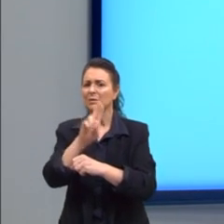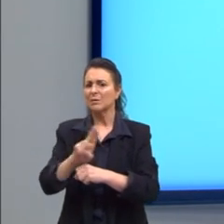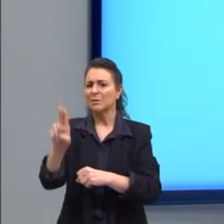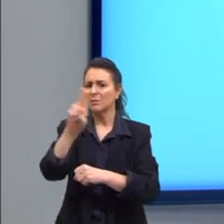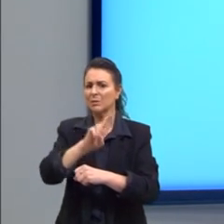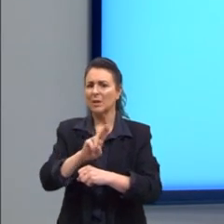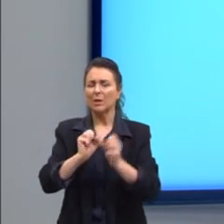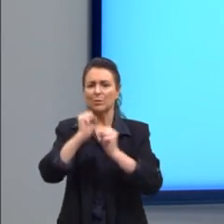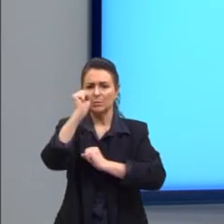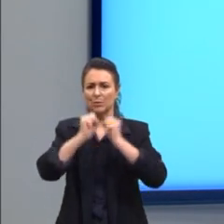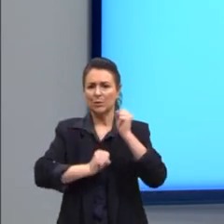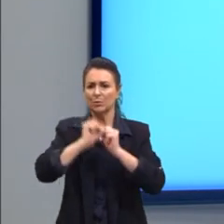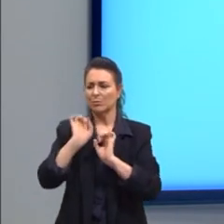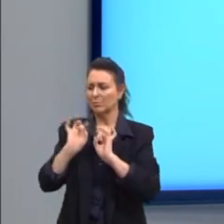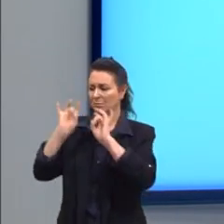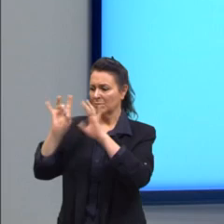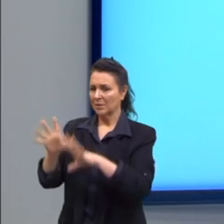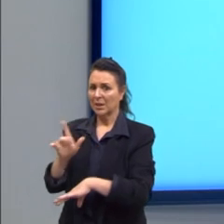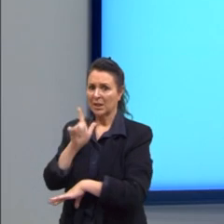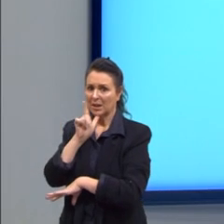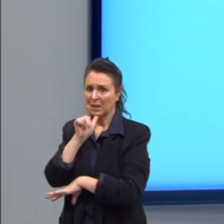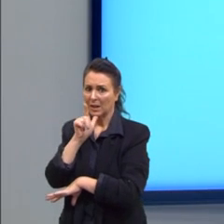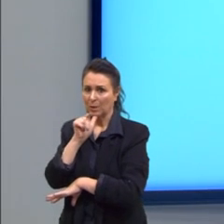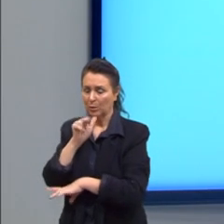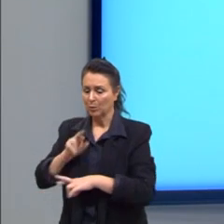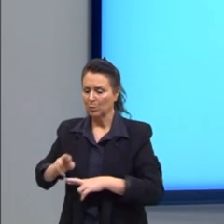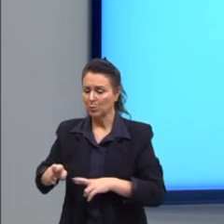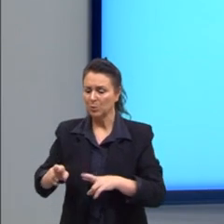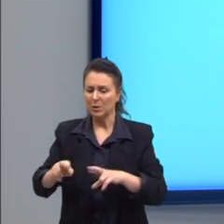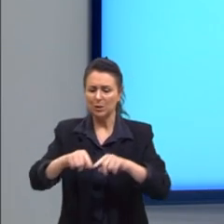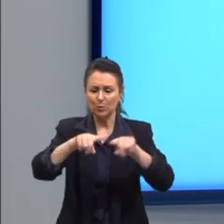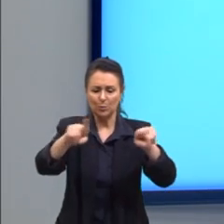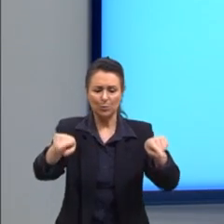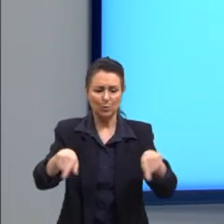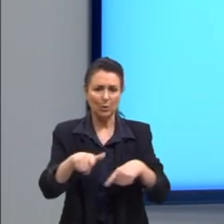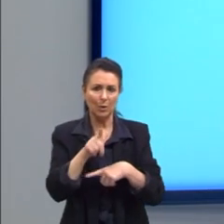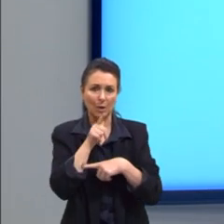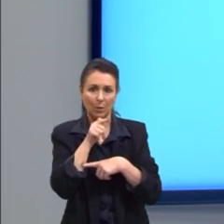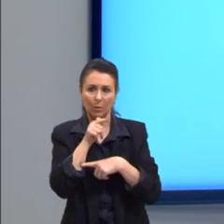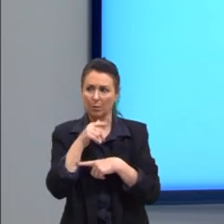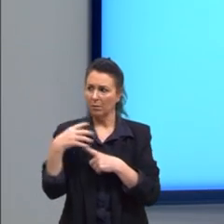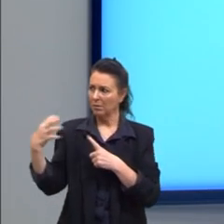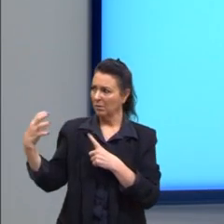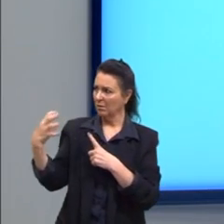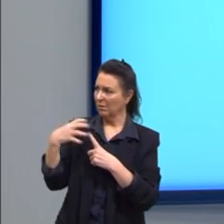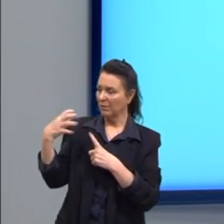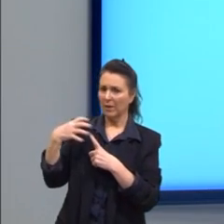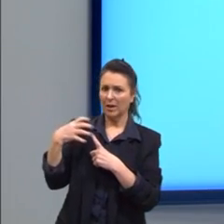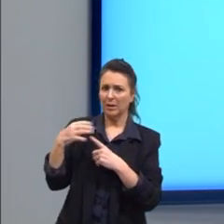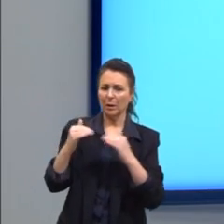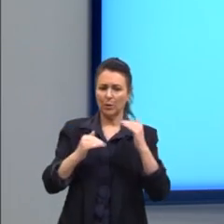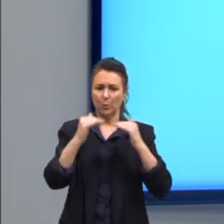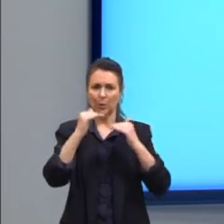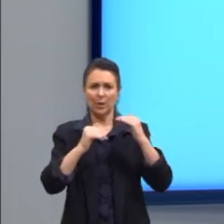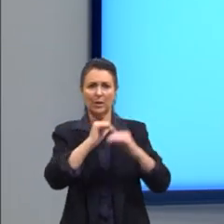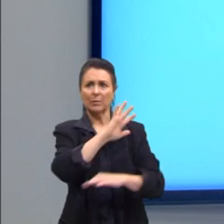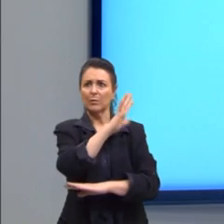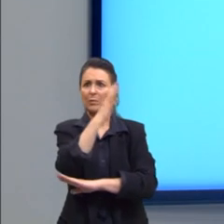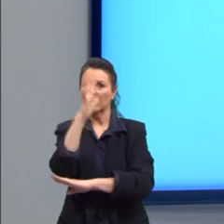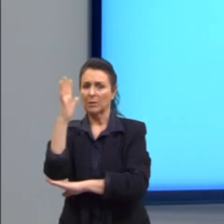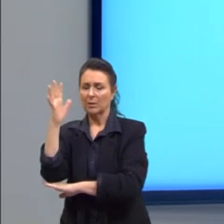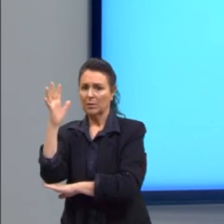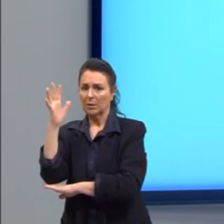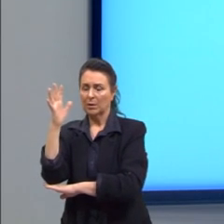seus efluentes nos corpos d'água como rios e lagos podendo afetar o equilíbrio ambiental para